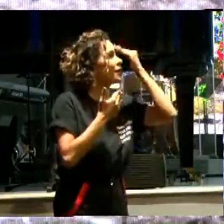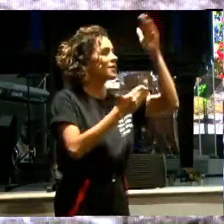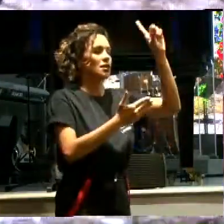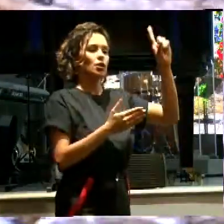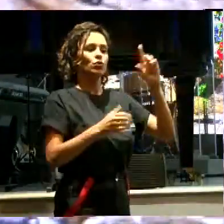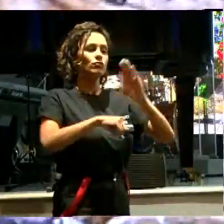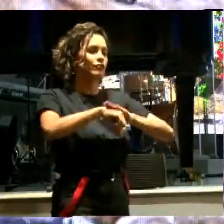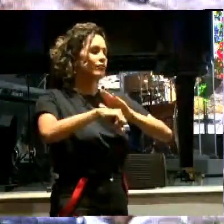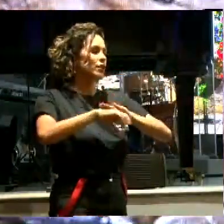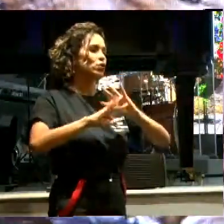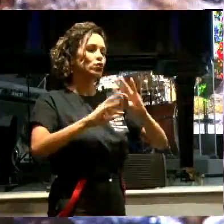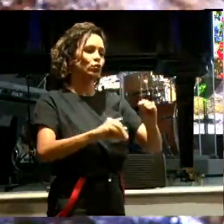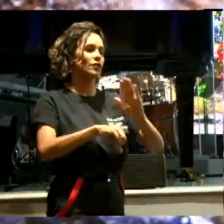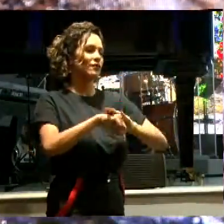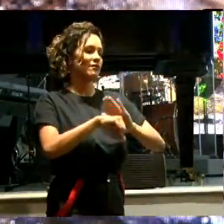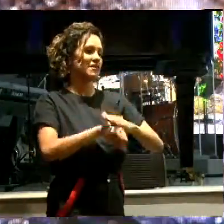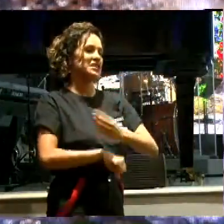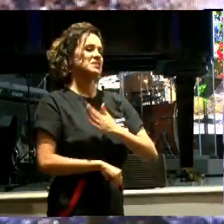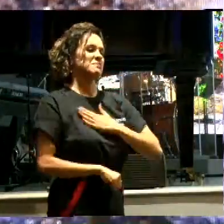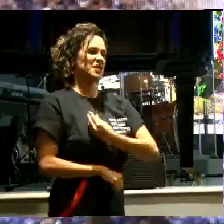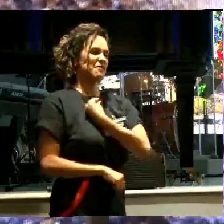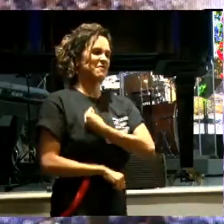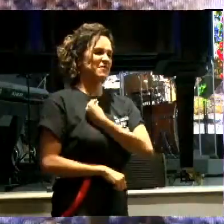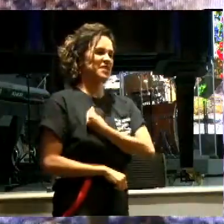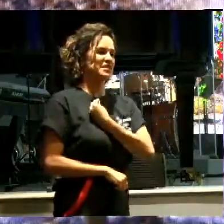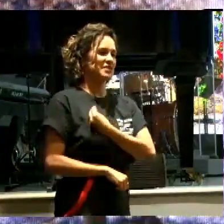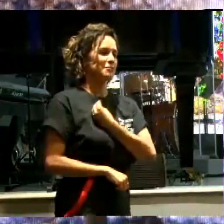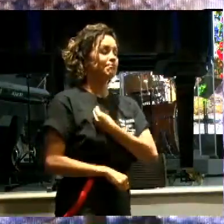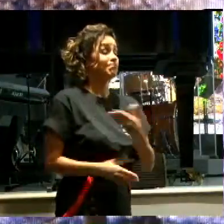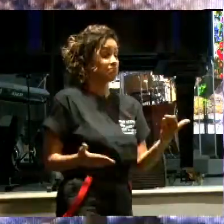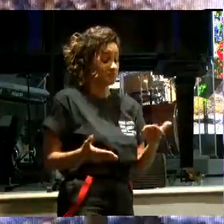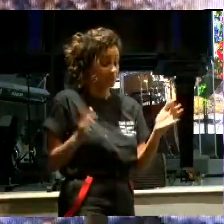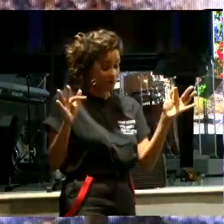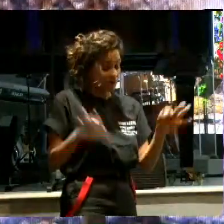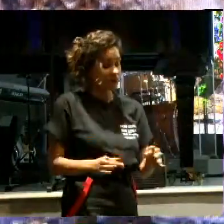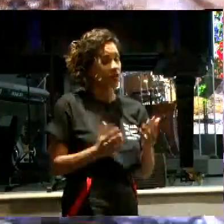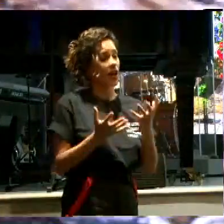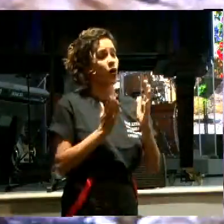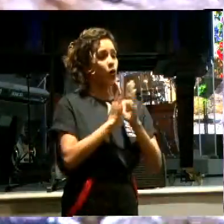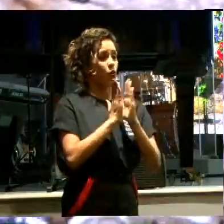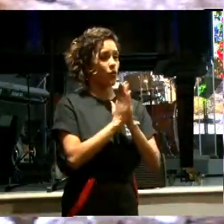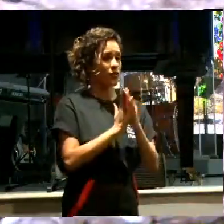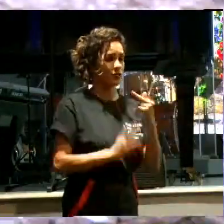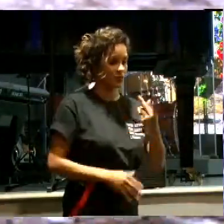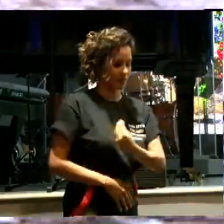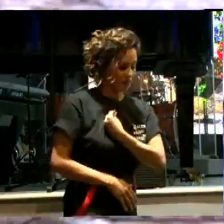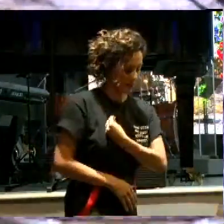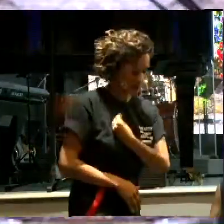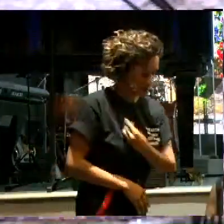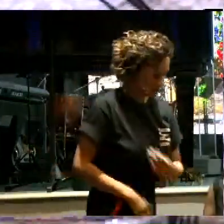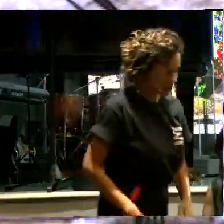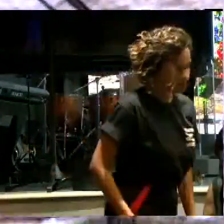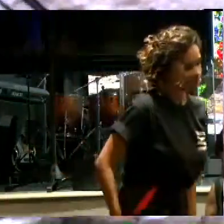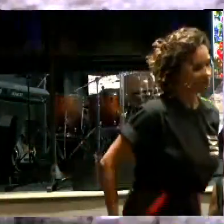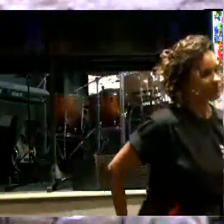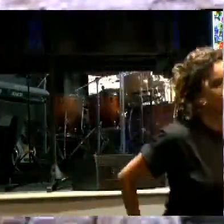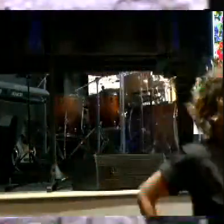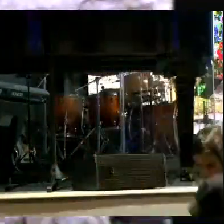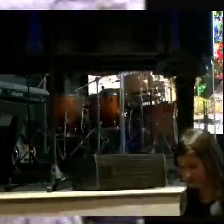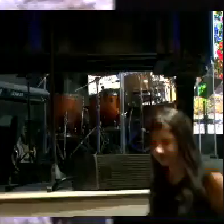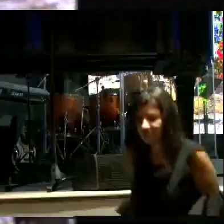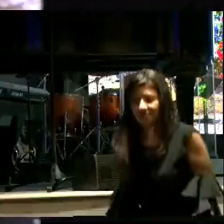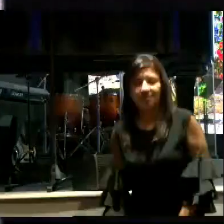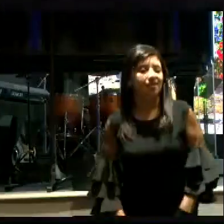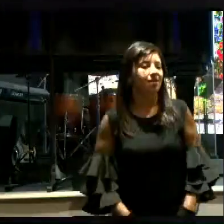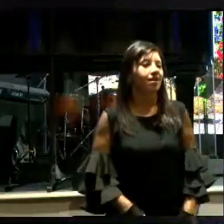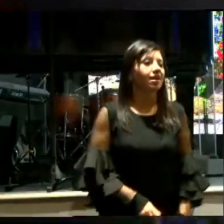finalzinho, eu quero orar por você. Eu quero que qualquer tristeza, dor ou amargura na